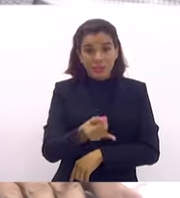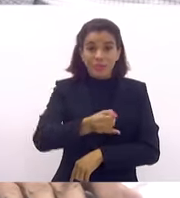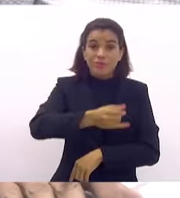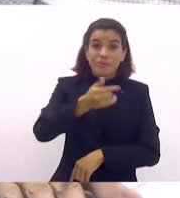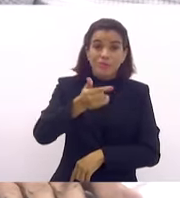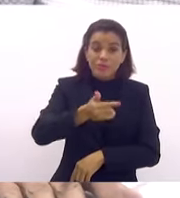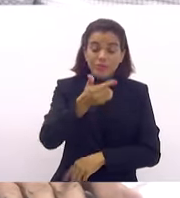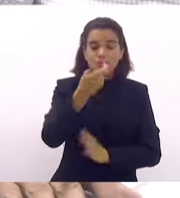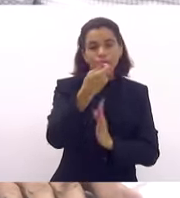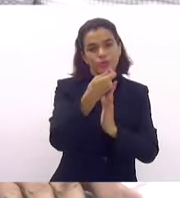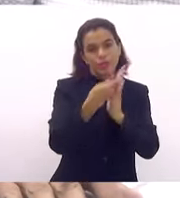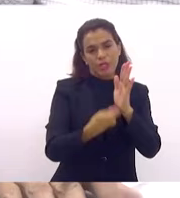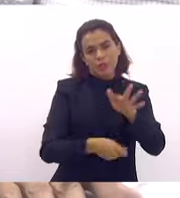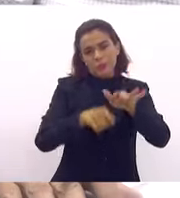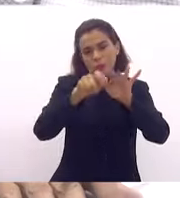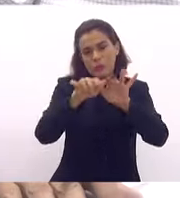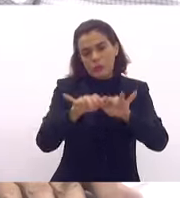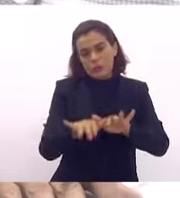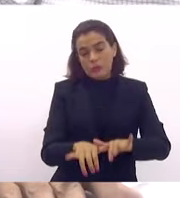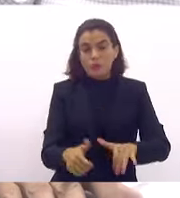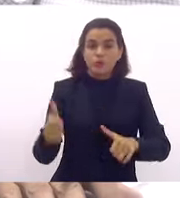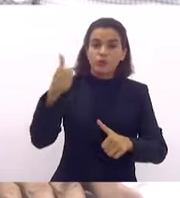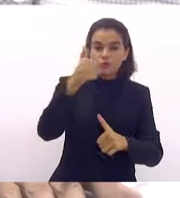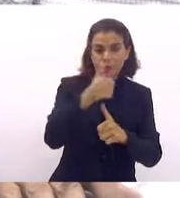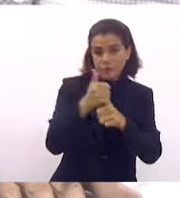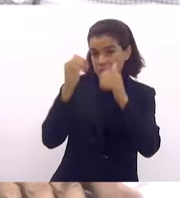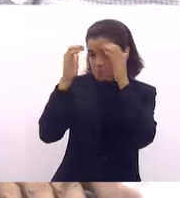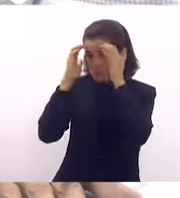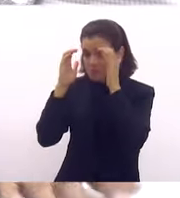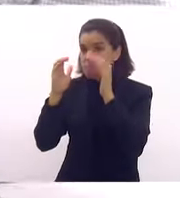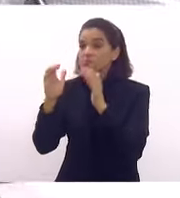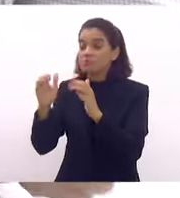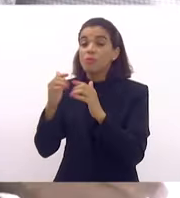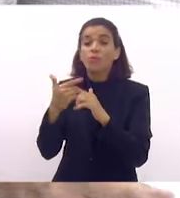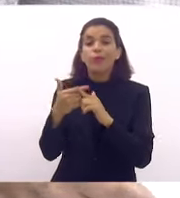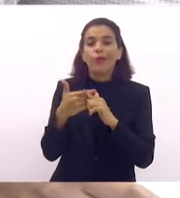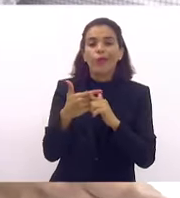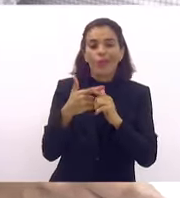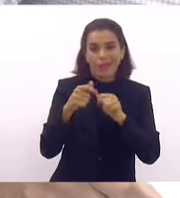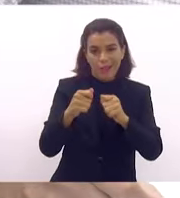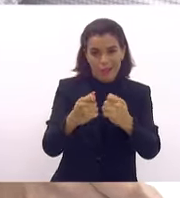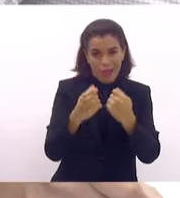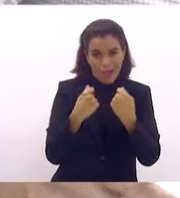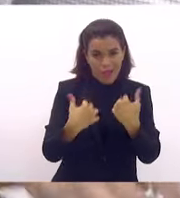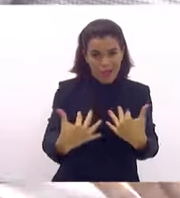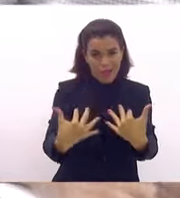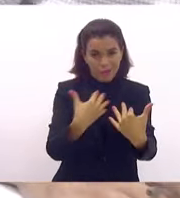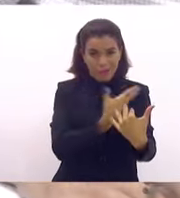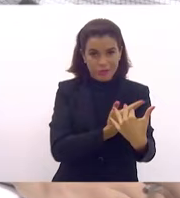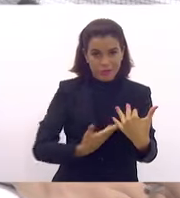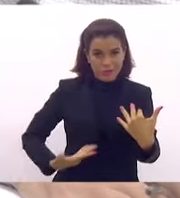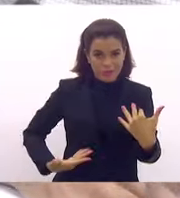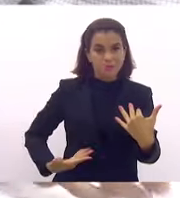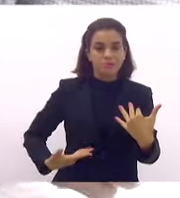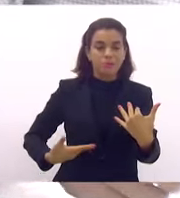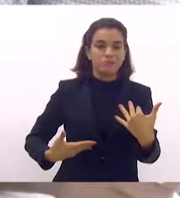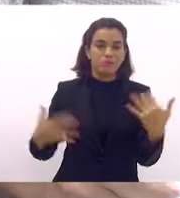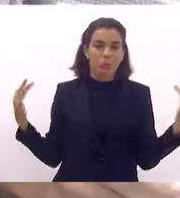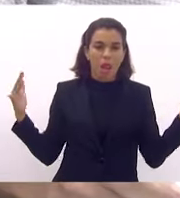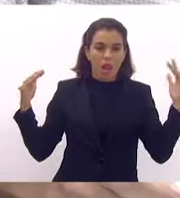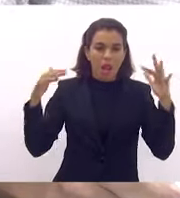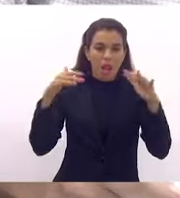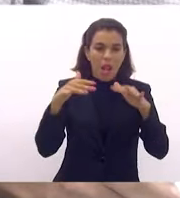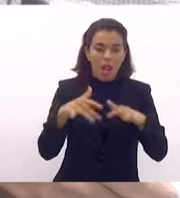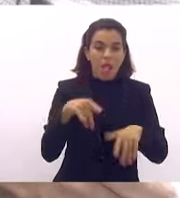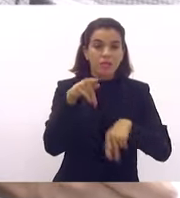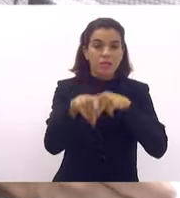segundo substitutivo, acatando, até porque nessa audiência pública, deputada Célia Jordão,